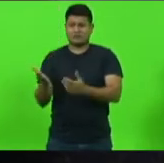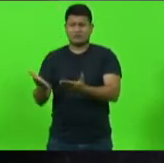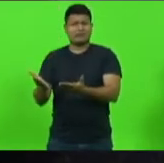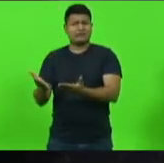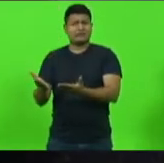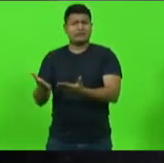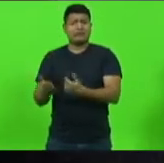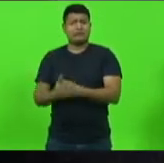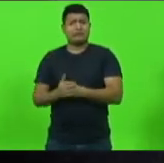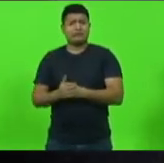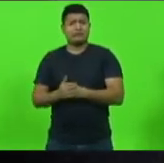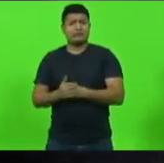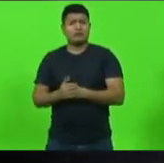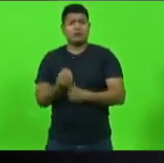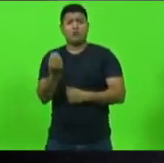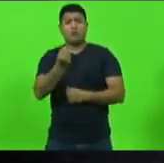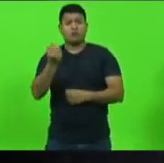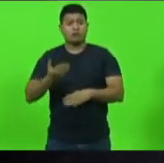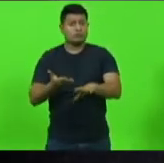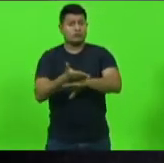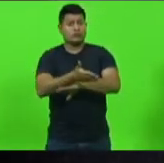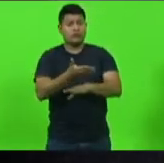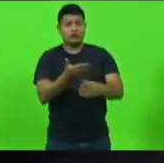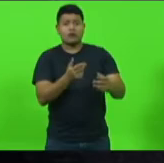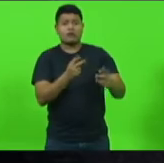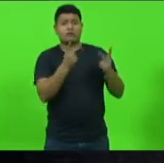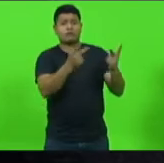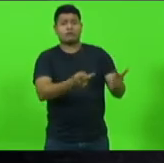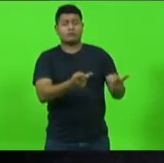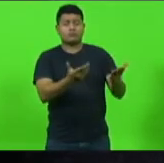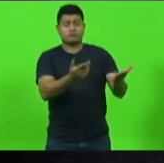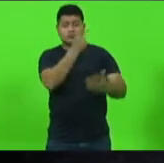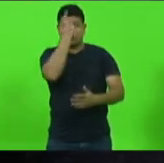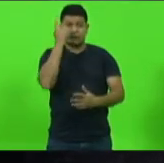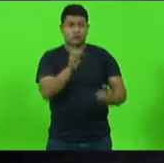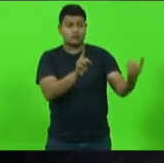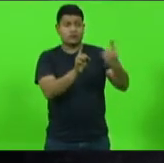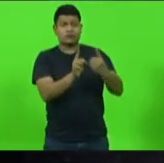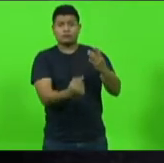vamos conversar com o catarinense? Como?